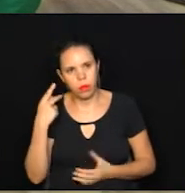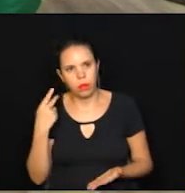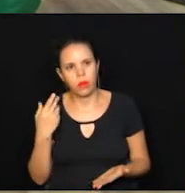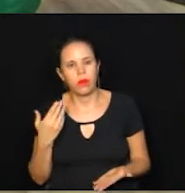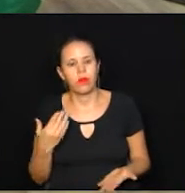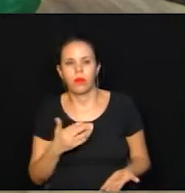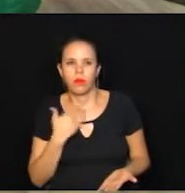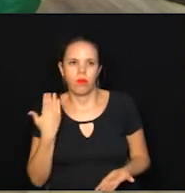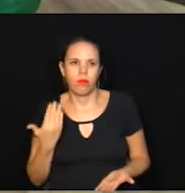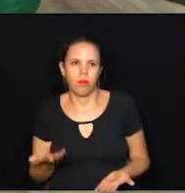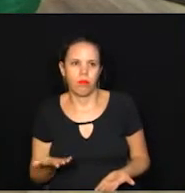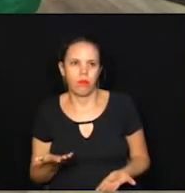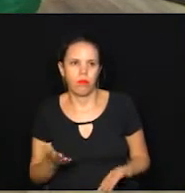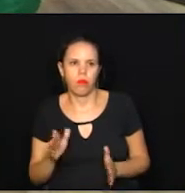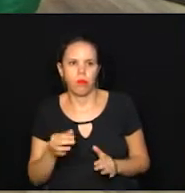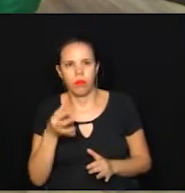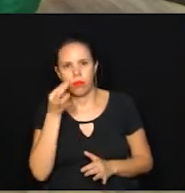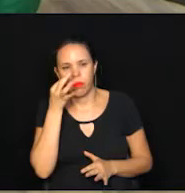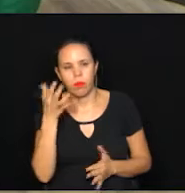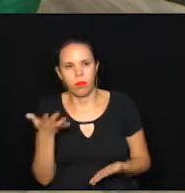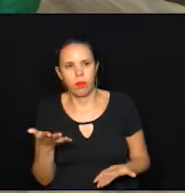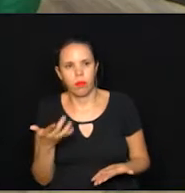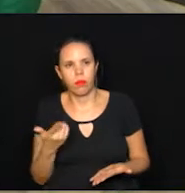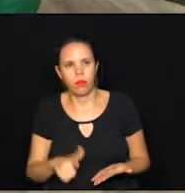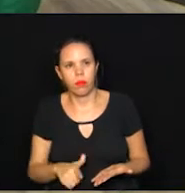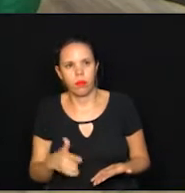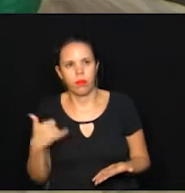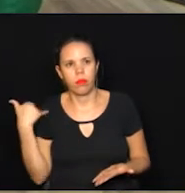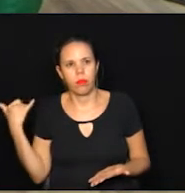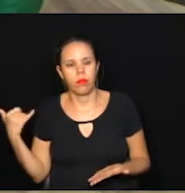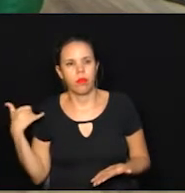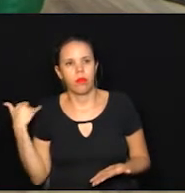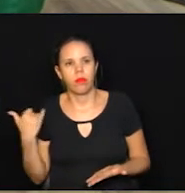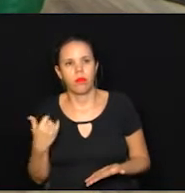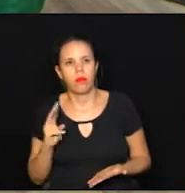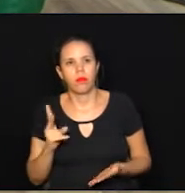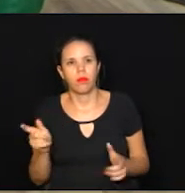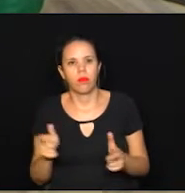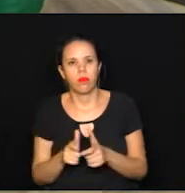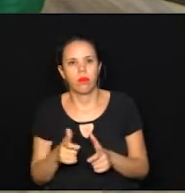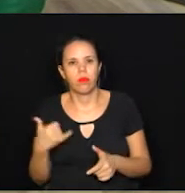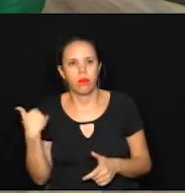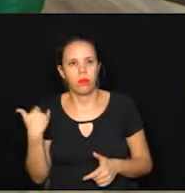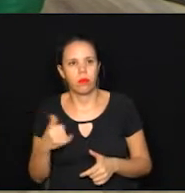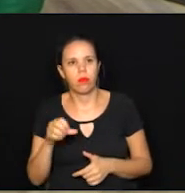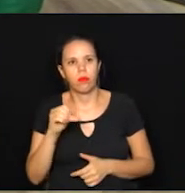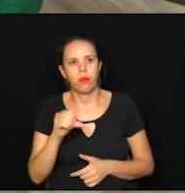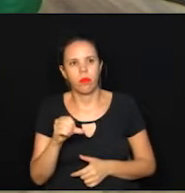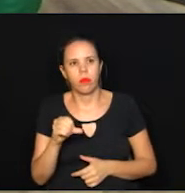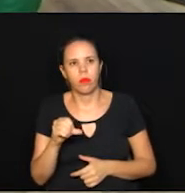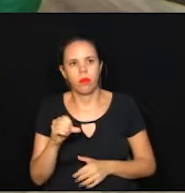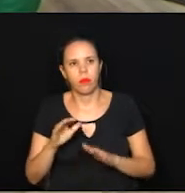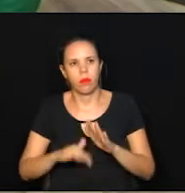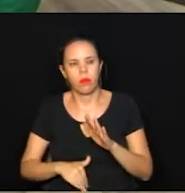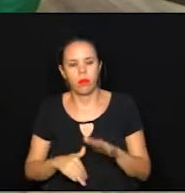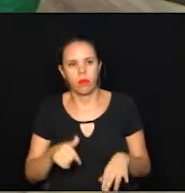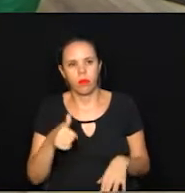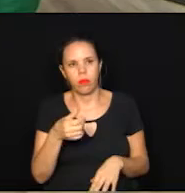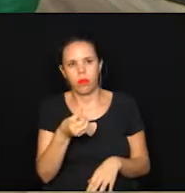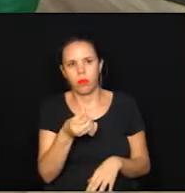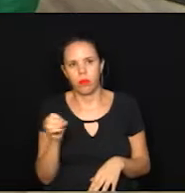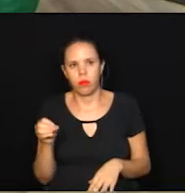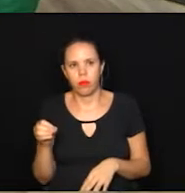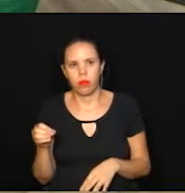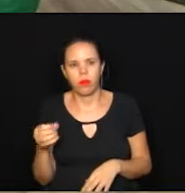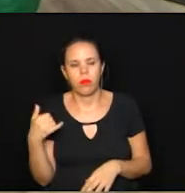perderam a vida. Chamo a atenção mais uma vez para a faixa etária, cada vez menor. 9 abaixo dos 60